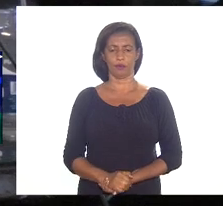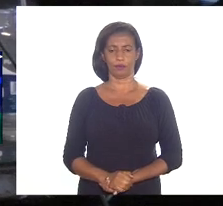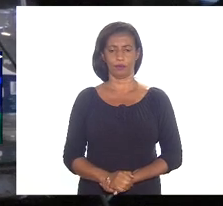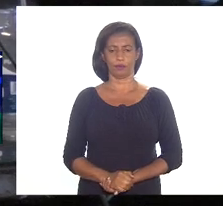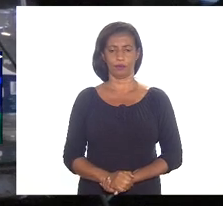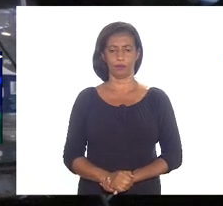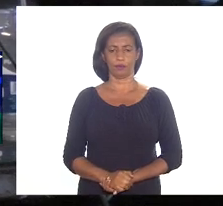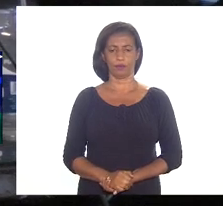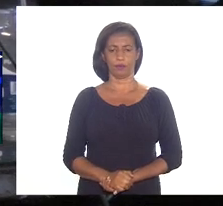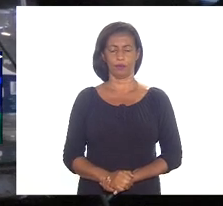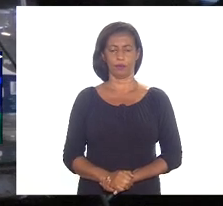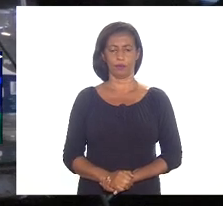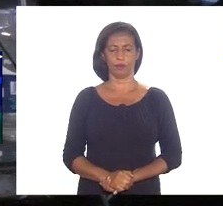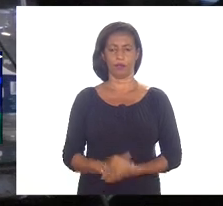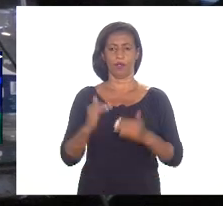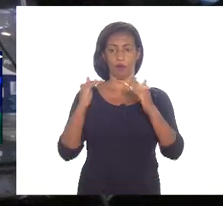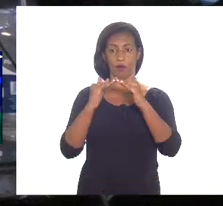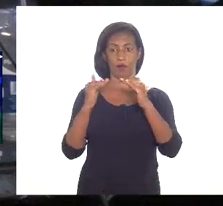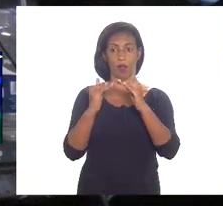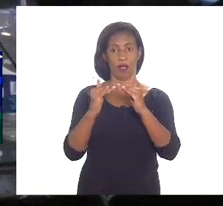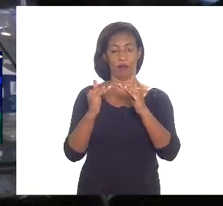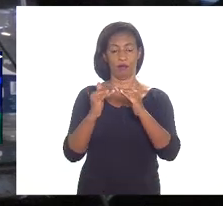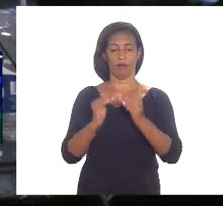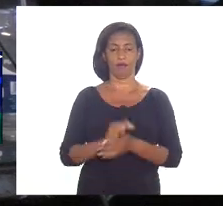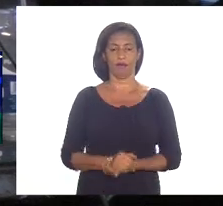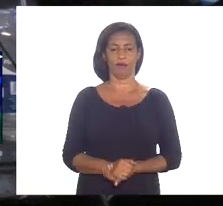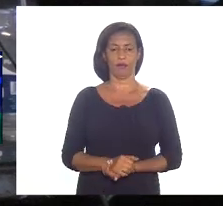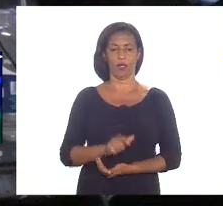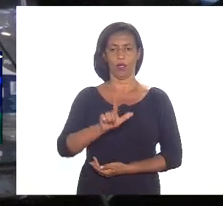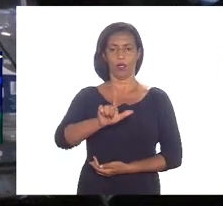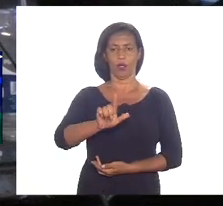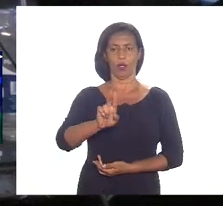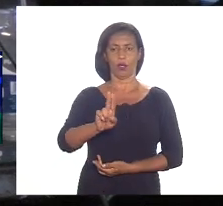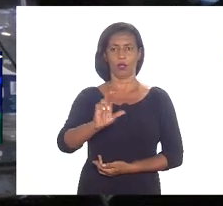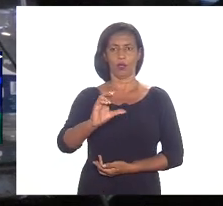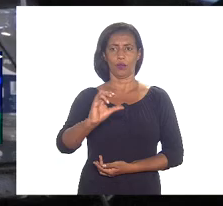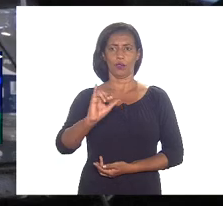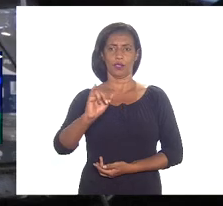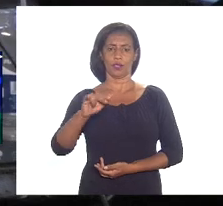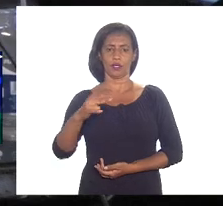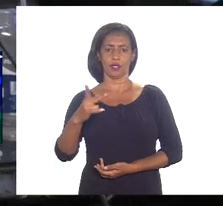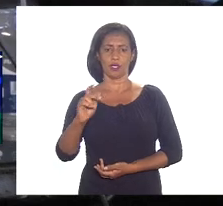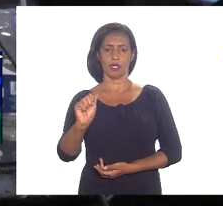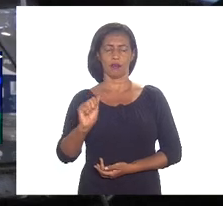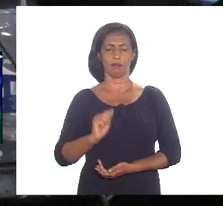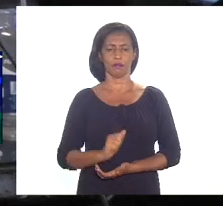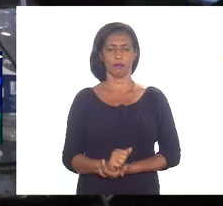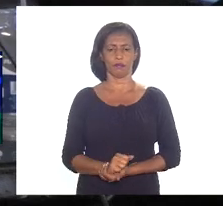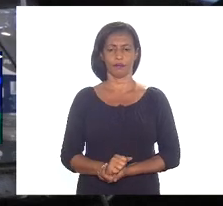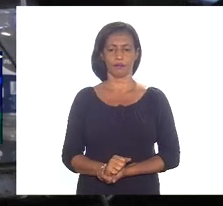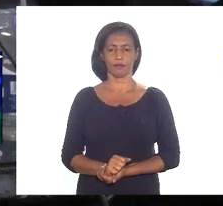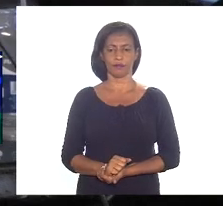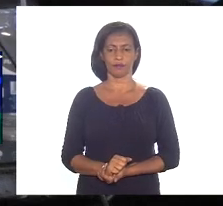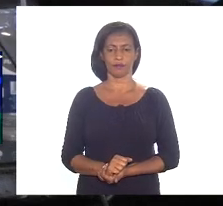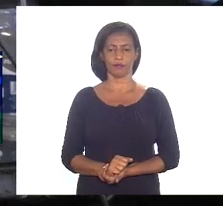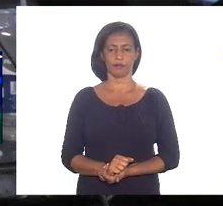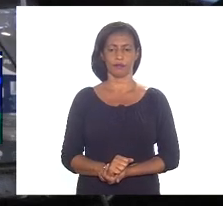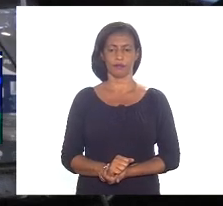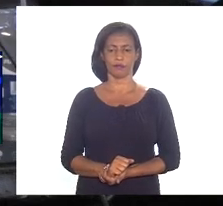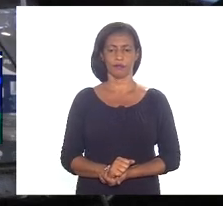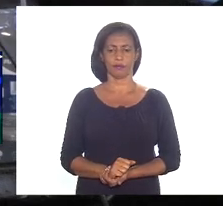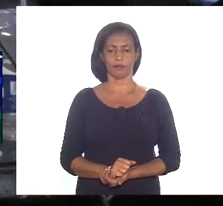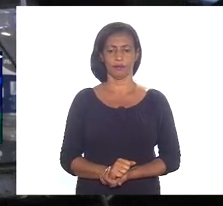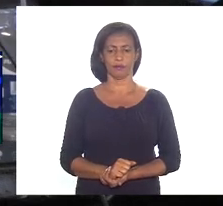e o tocinho favorável no grupo Deputado a Lucinha a deputada Lucinha